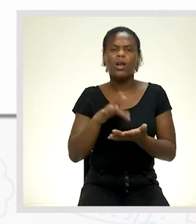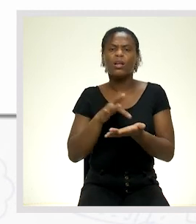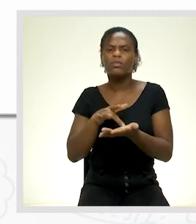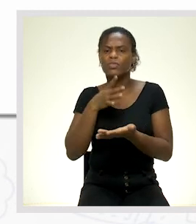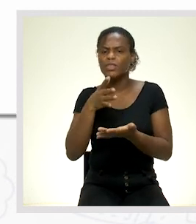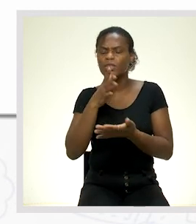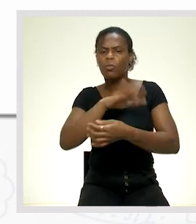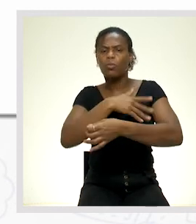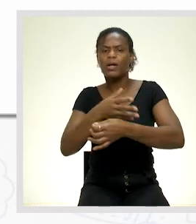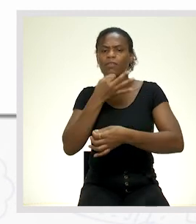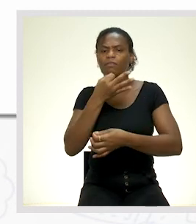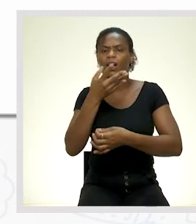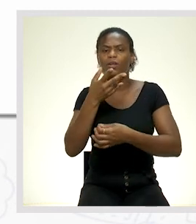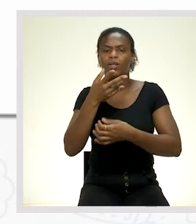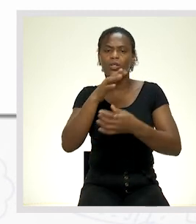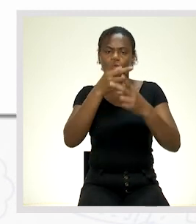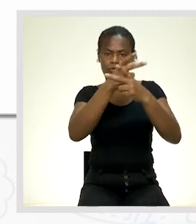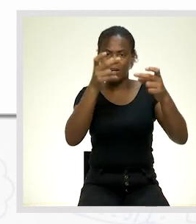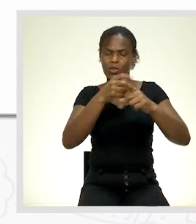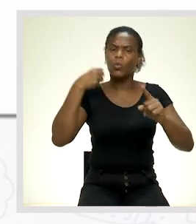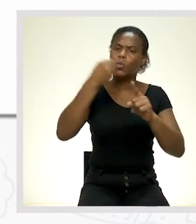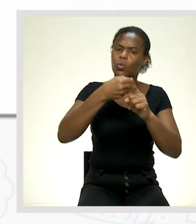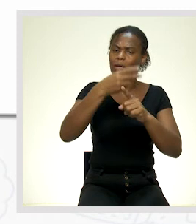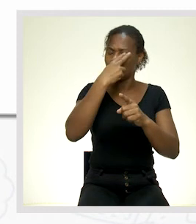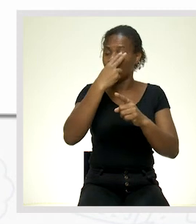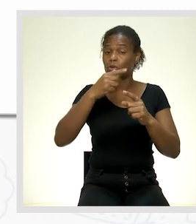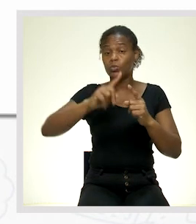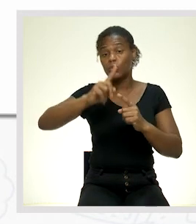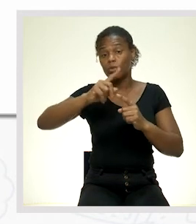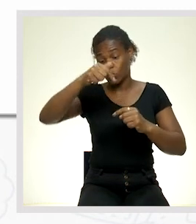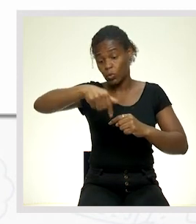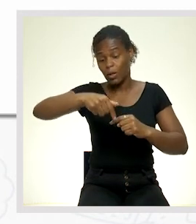no seguinte verso? Luta Camões no sul, salvando um livro a nado.